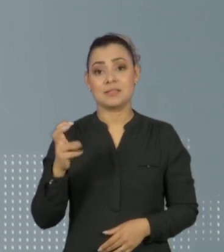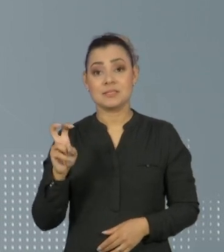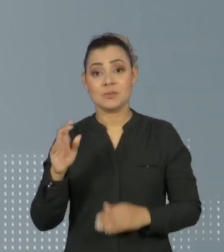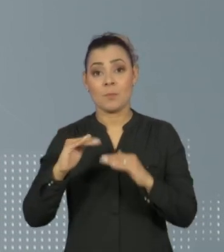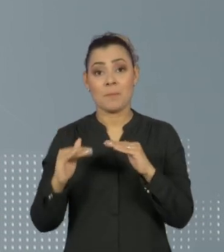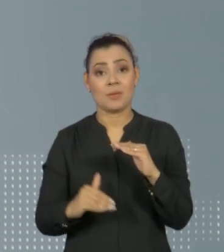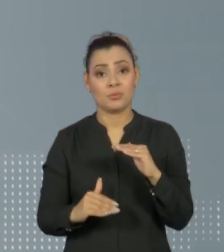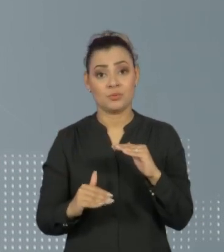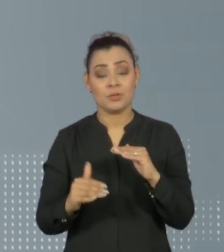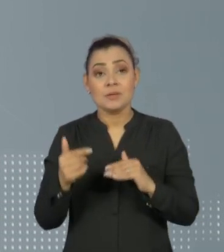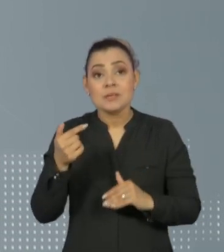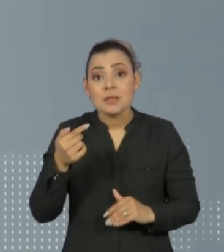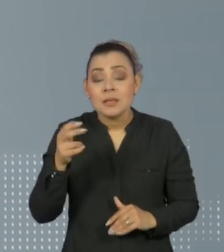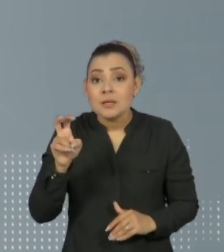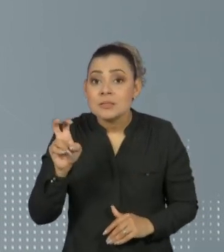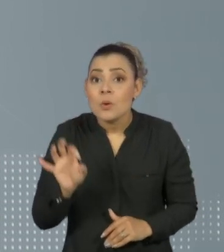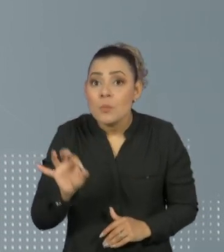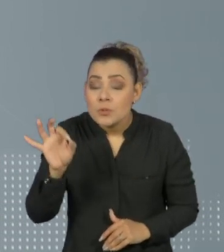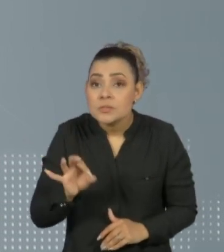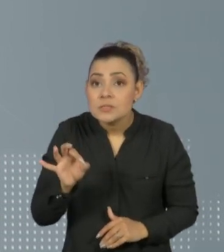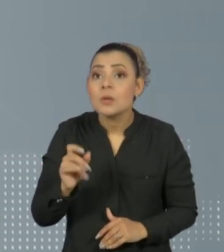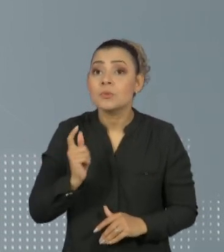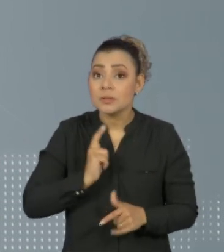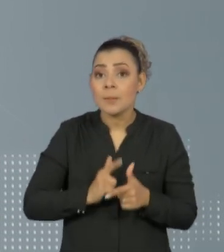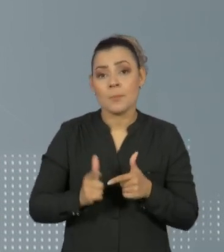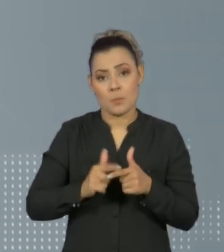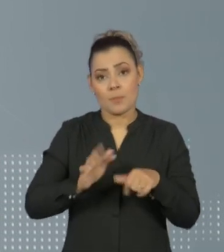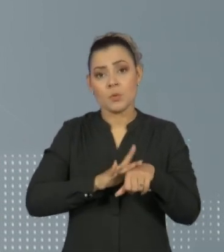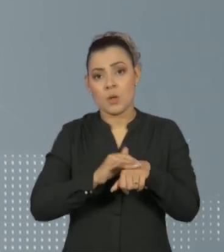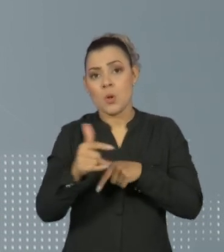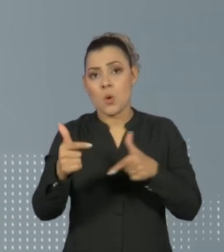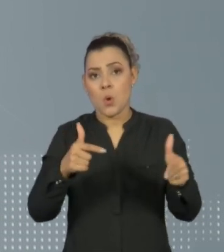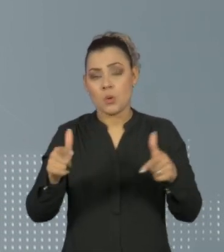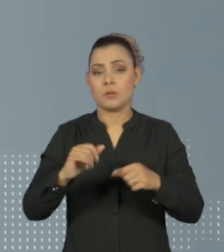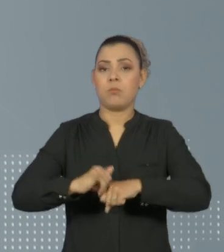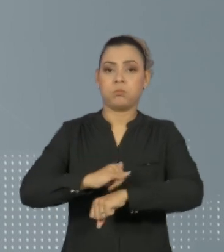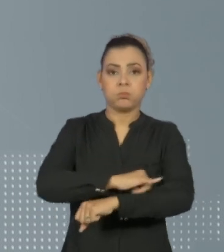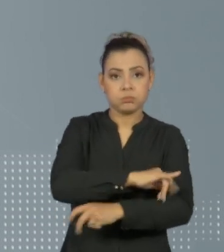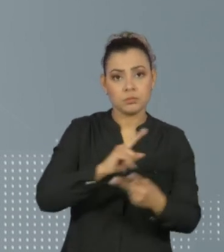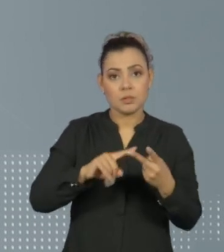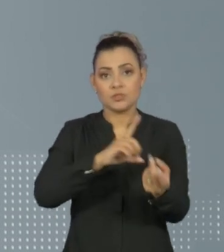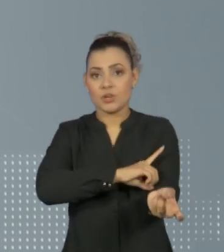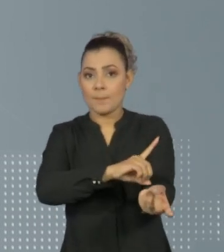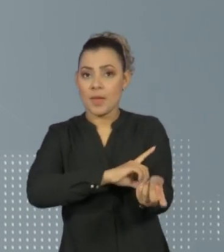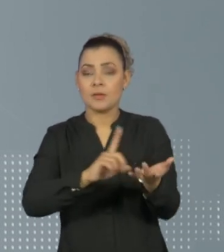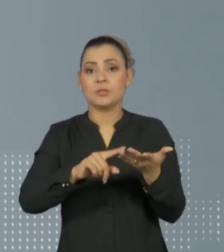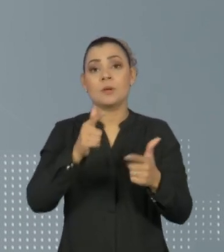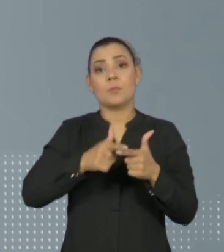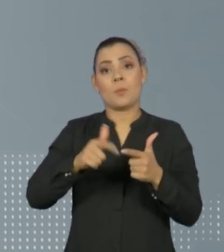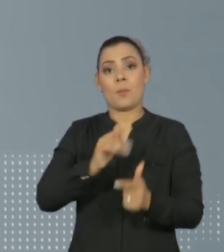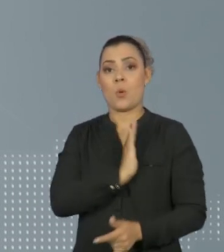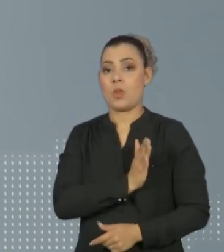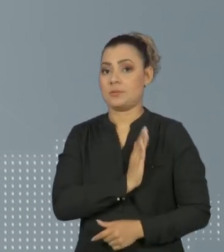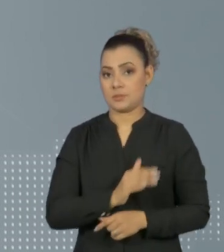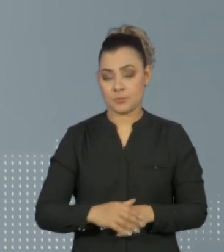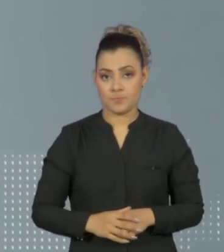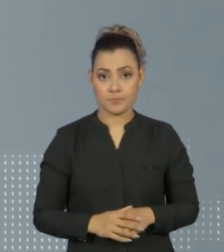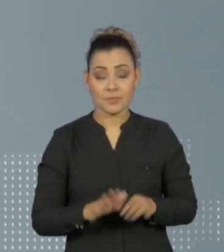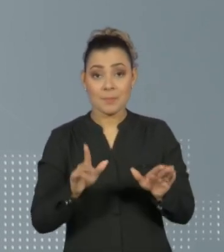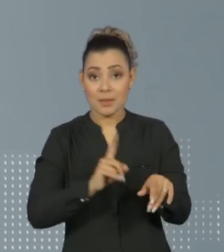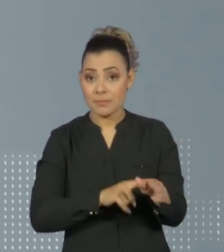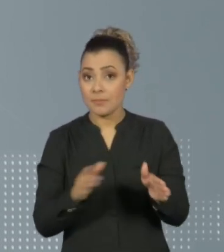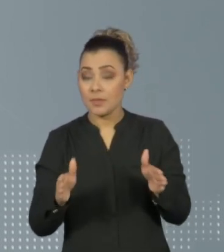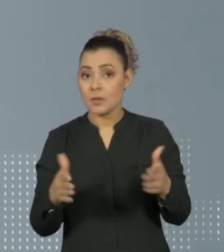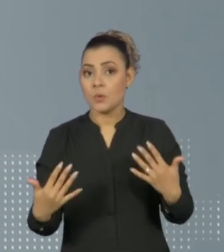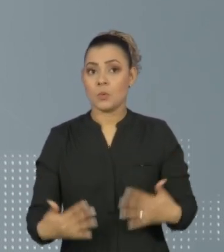anos. 75% apresentam alguma comorbidade, como obesidade, diabetes e problemas cardíacos. O tempo